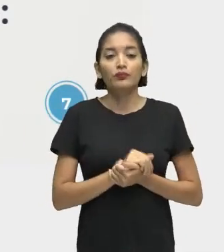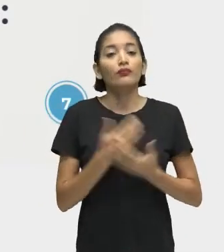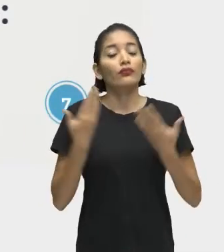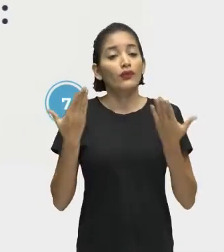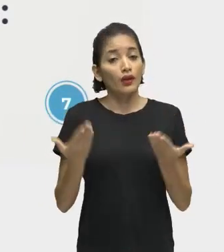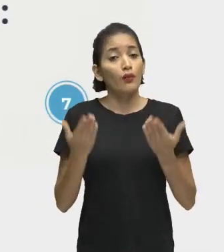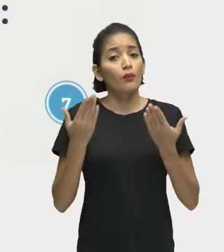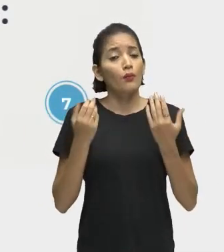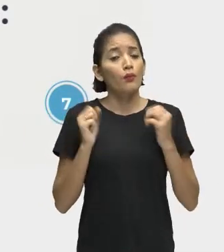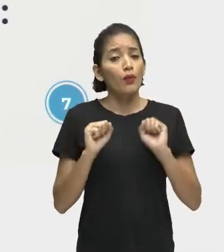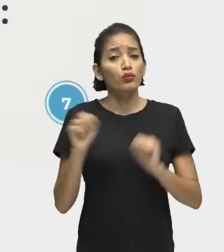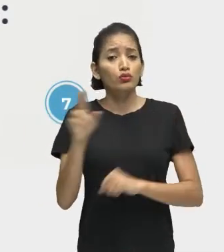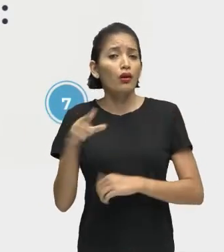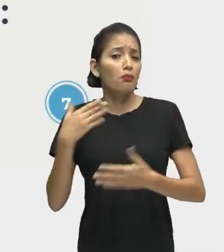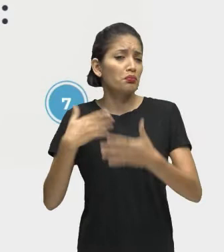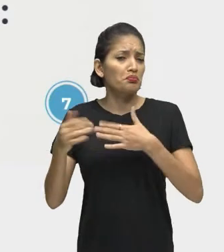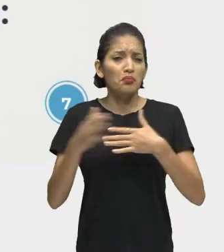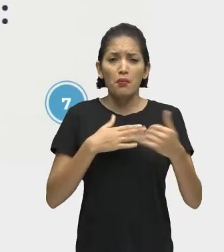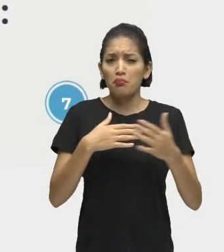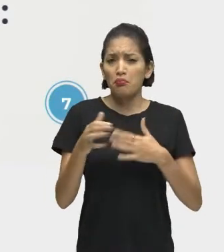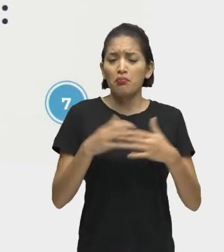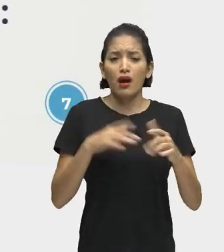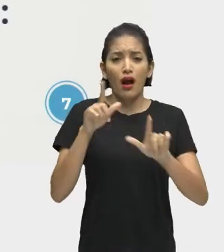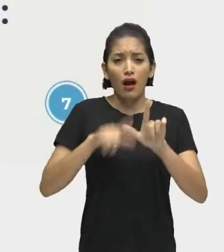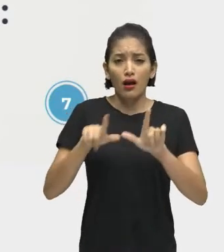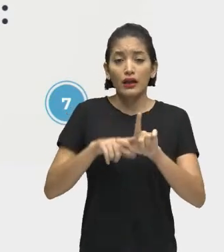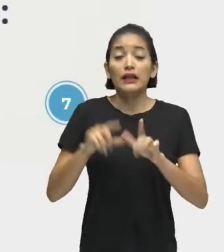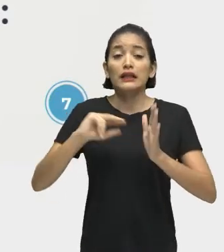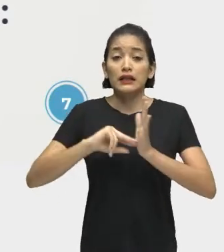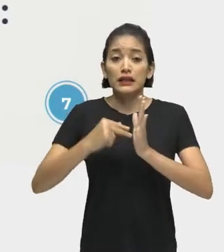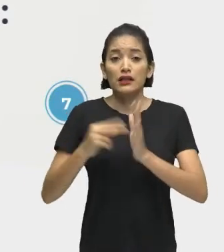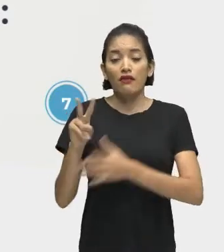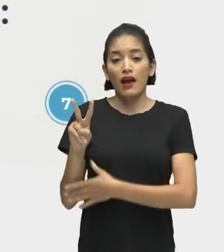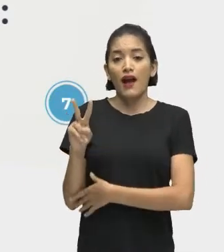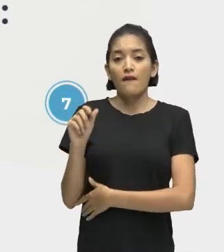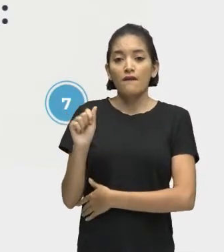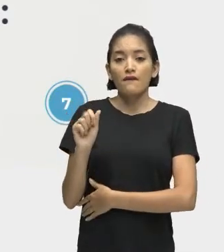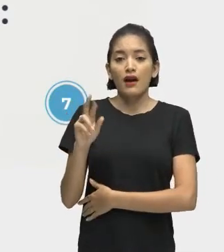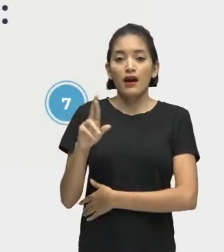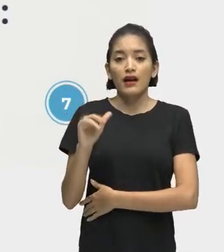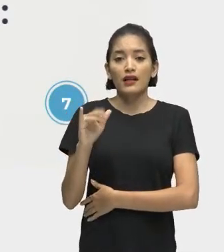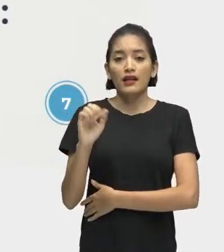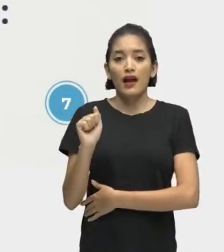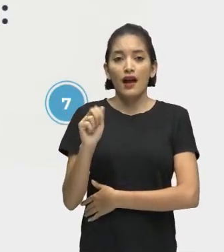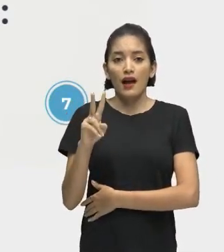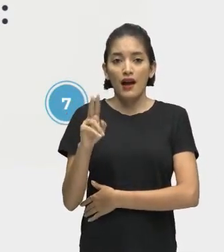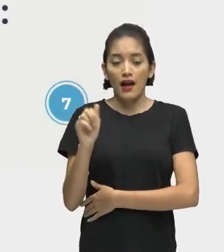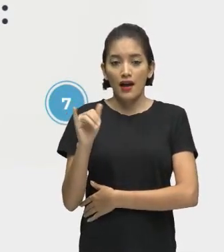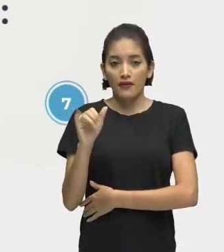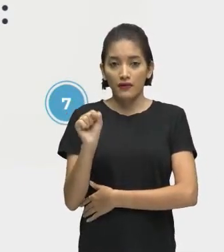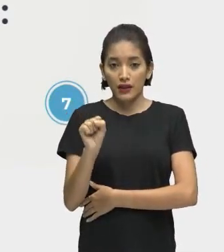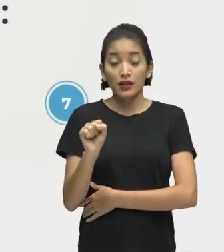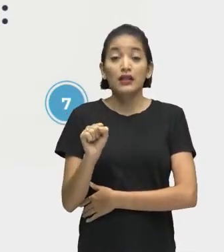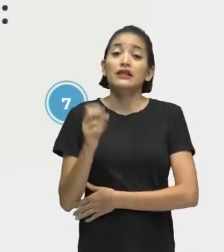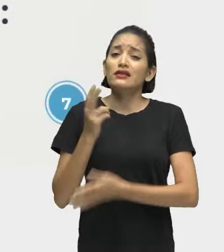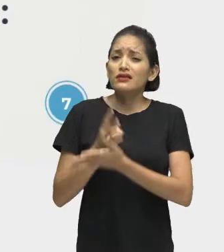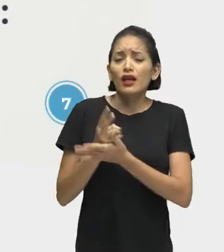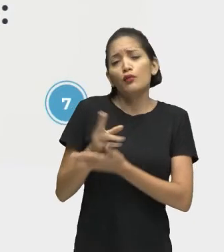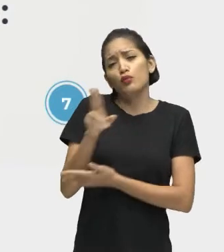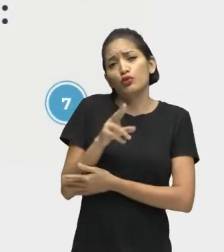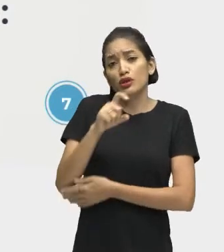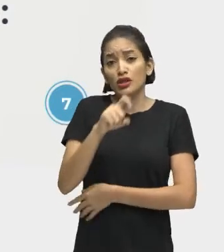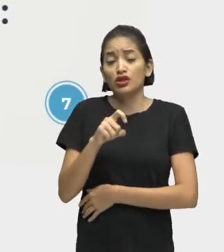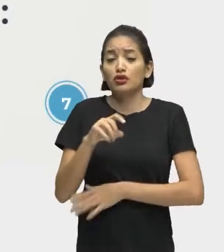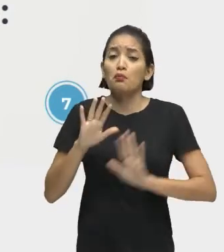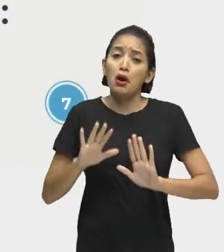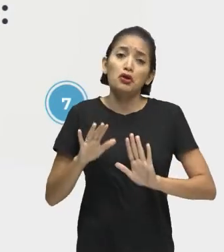pode usar qualquer letra e a gente chama elas de variáveis. Geralmente, a gente usa a letra X, mas a gente pode usar